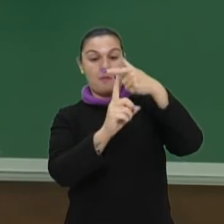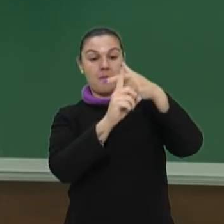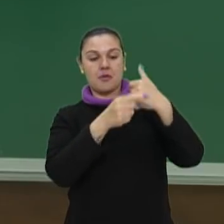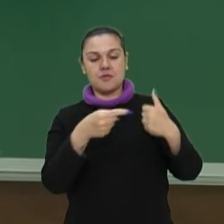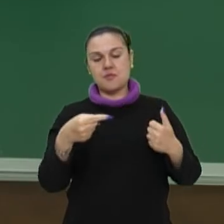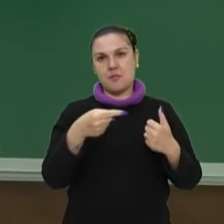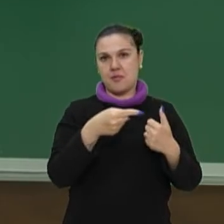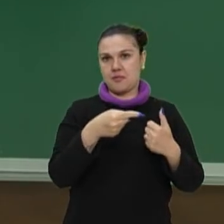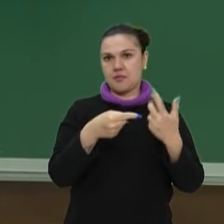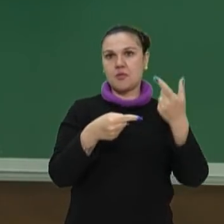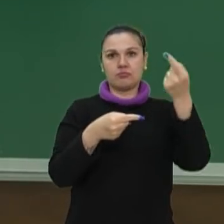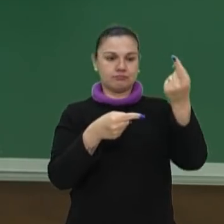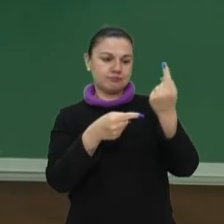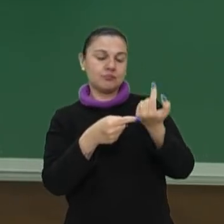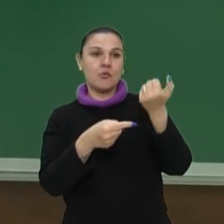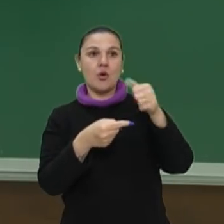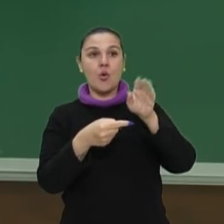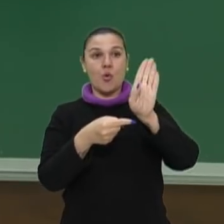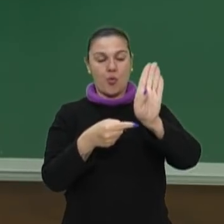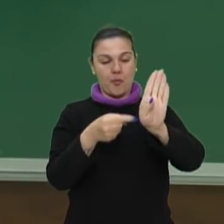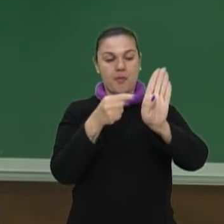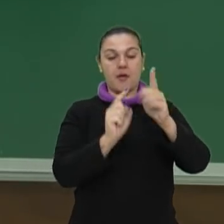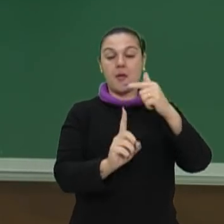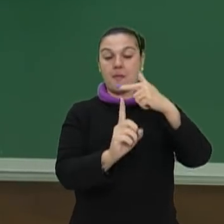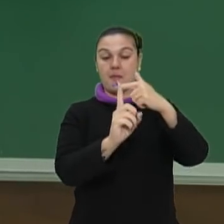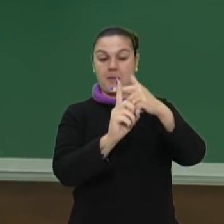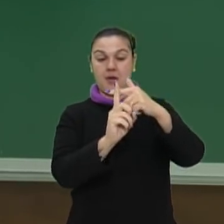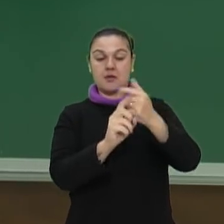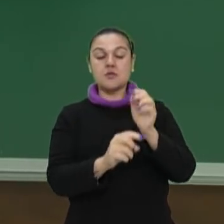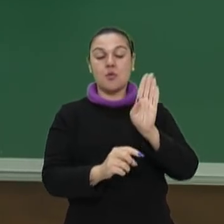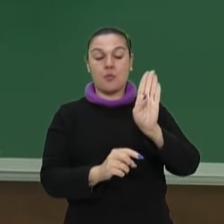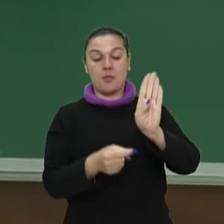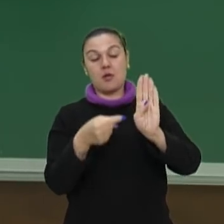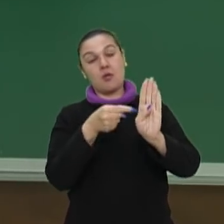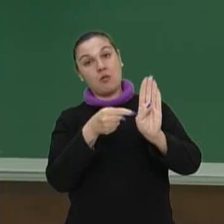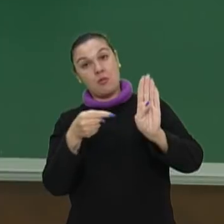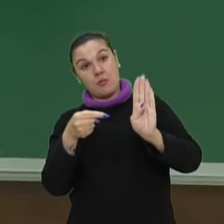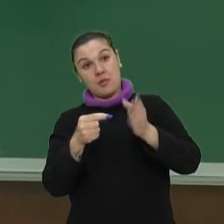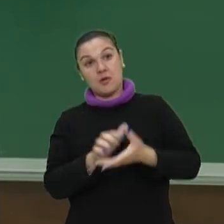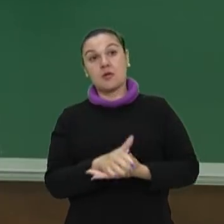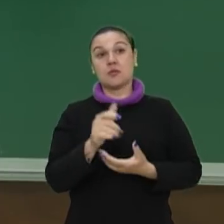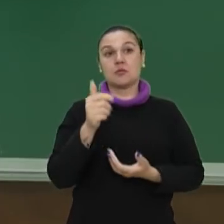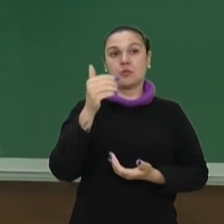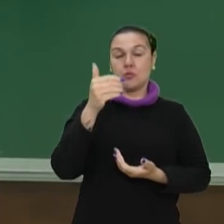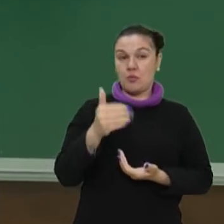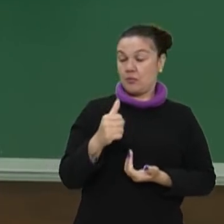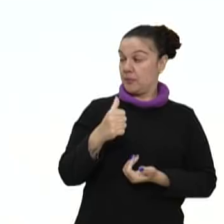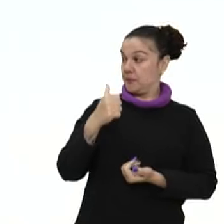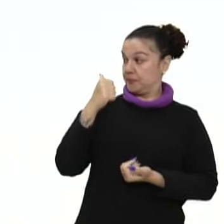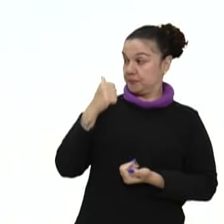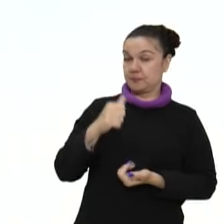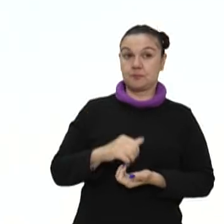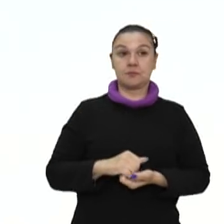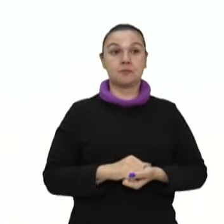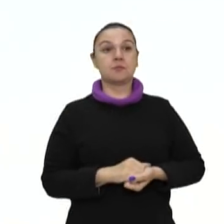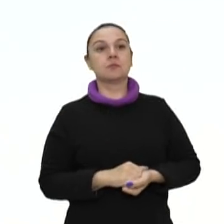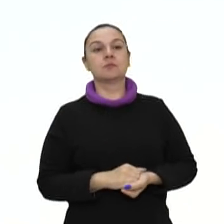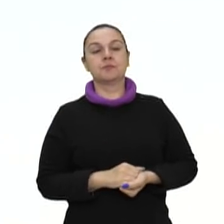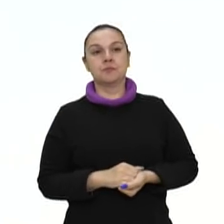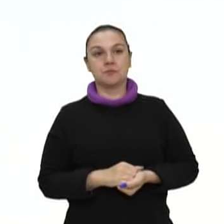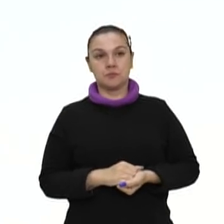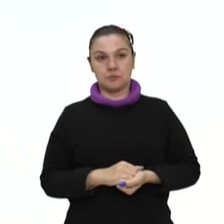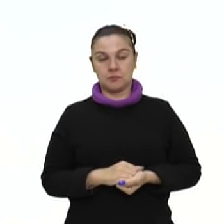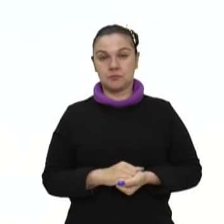menos, né? O que significa mais ou menos? Que eu vou ter que resolver utilizando só o mais, como está aqui, e depois eu vou ter que resolver